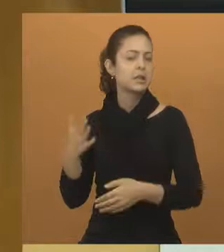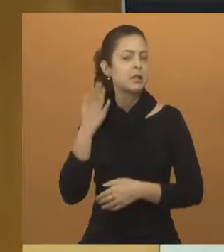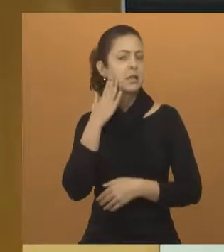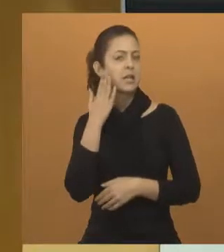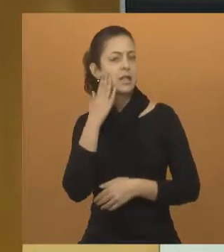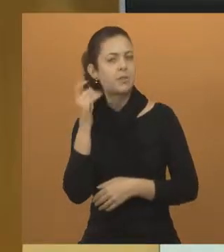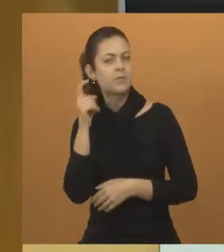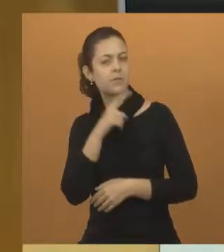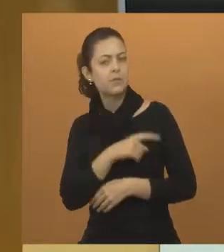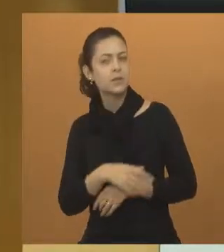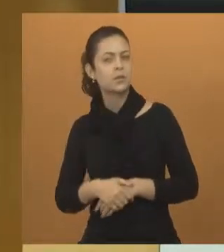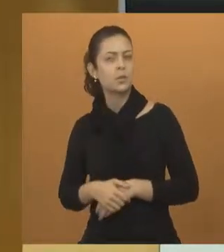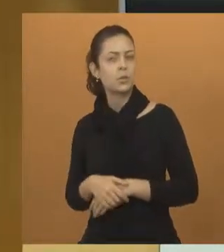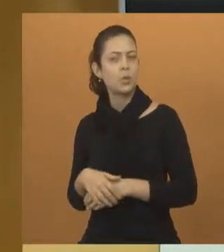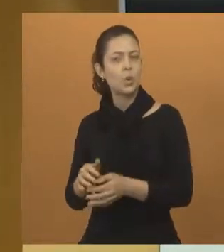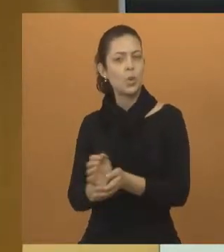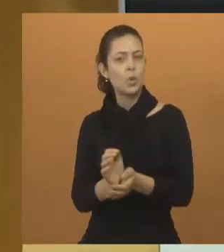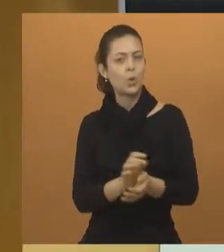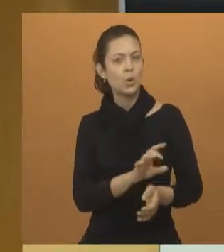a dificuldade de cada clube.